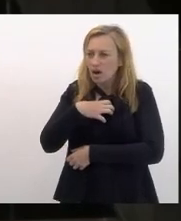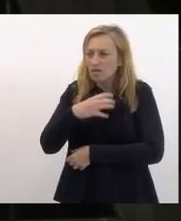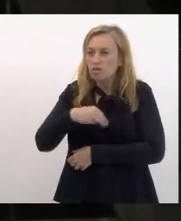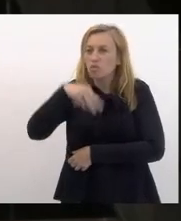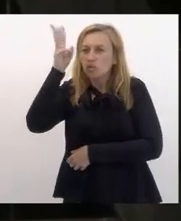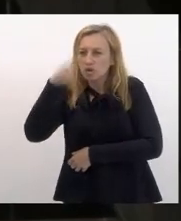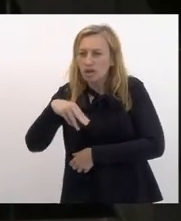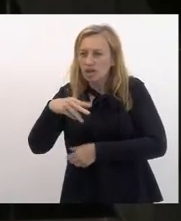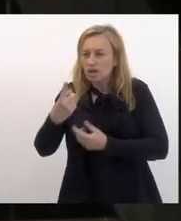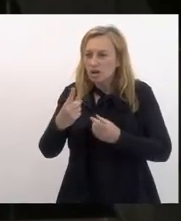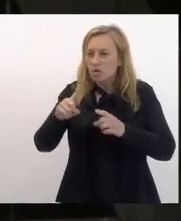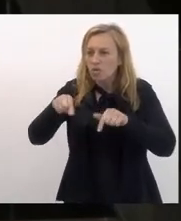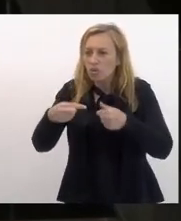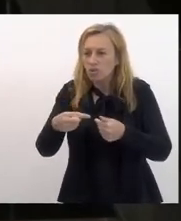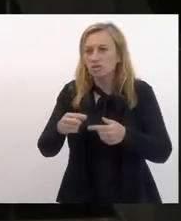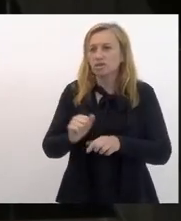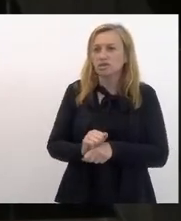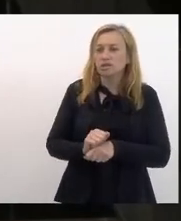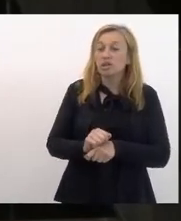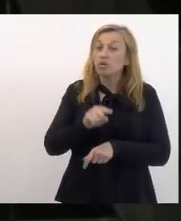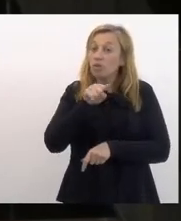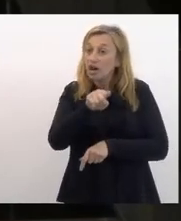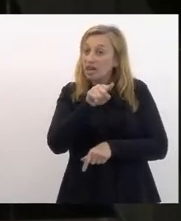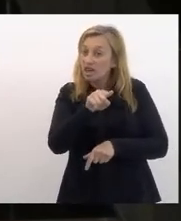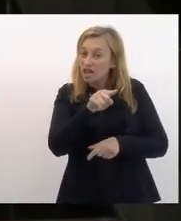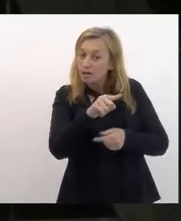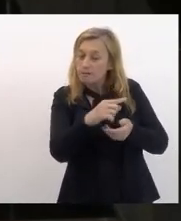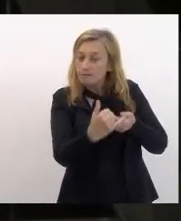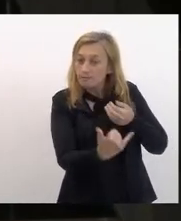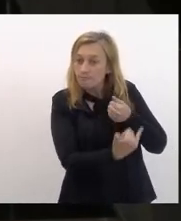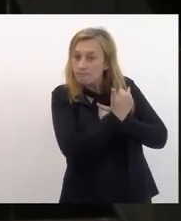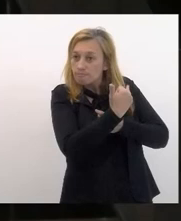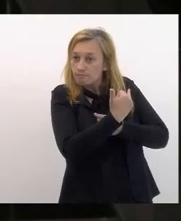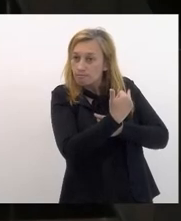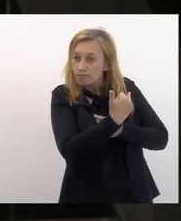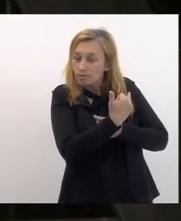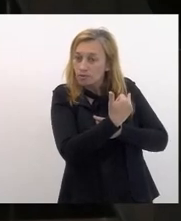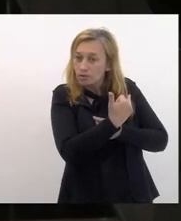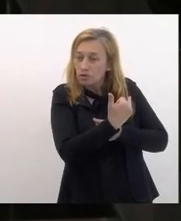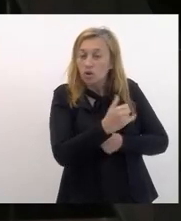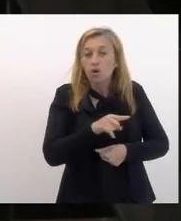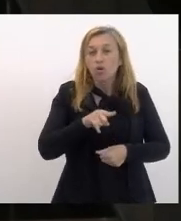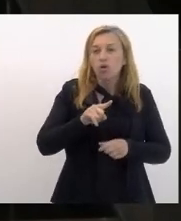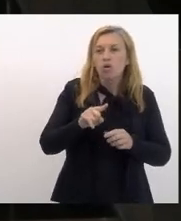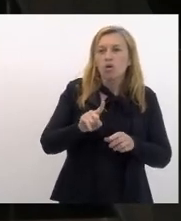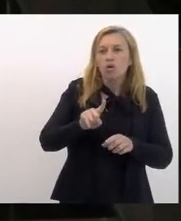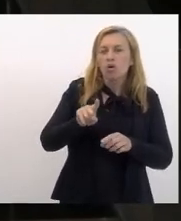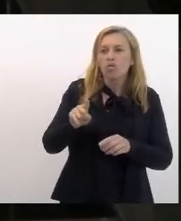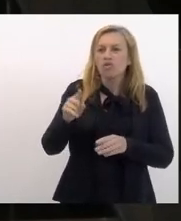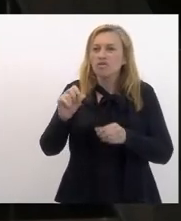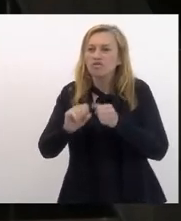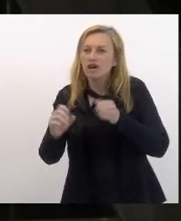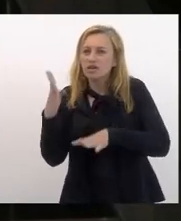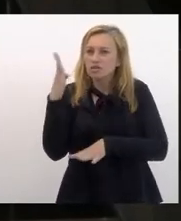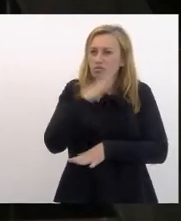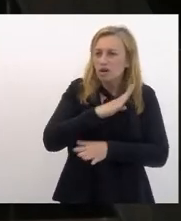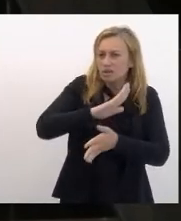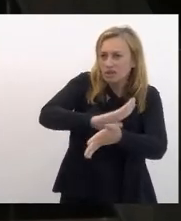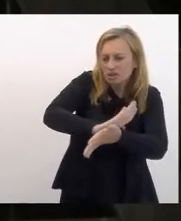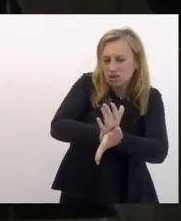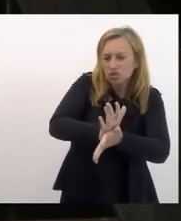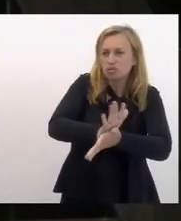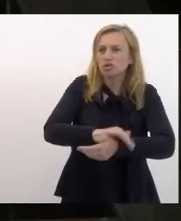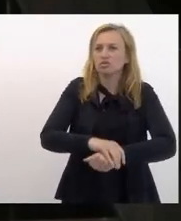prospera no seu caminho, com aquele que trama ciladas. Os que cometem o mal serão